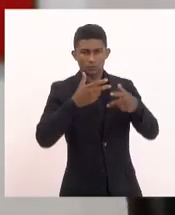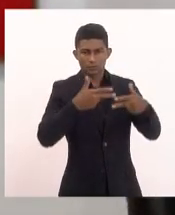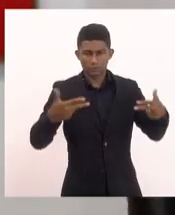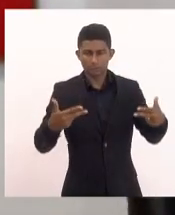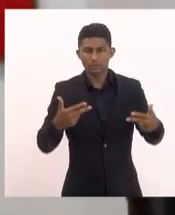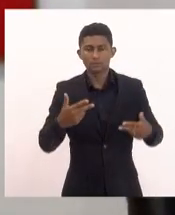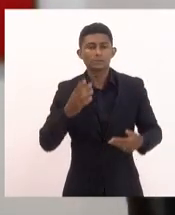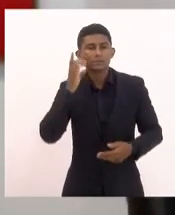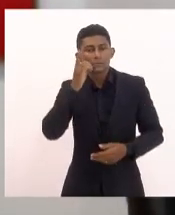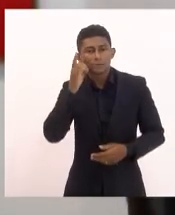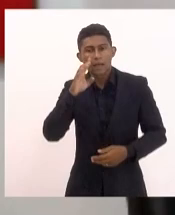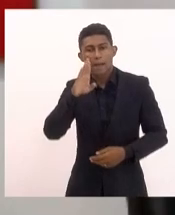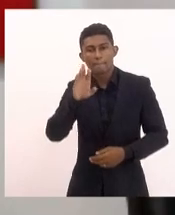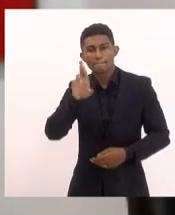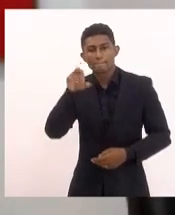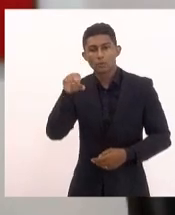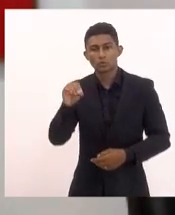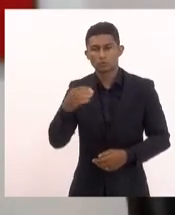Bruno Dauaire.